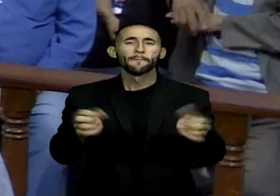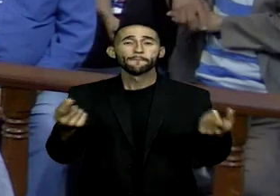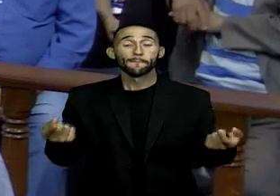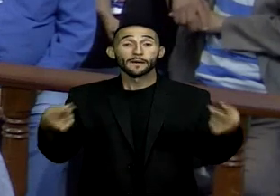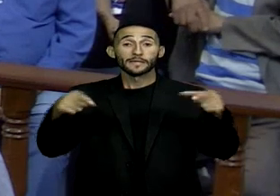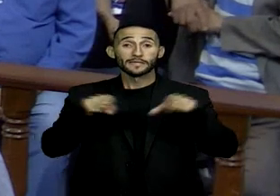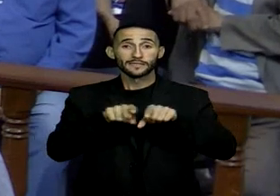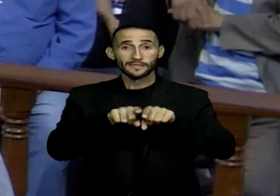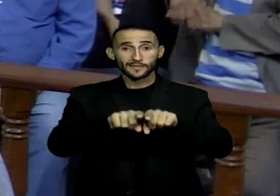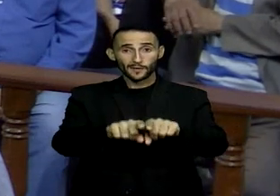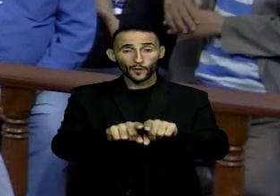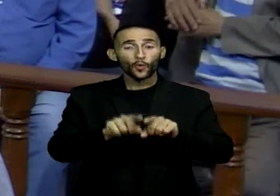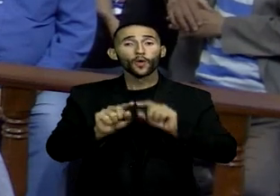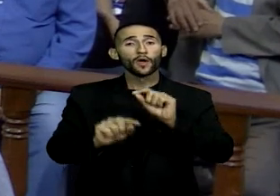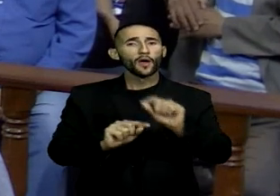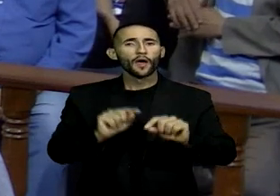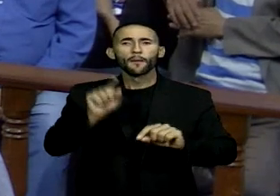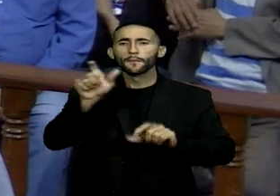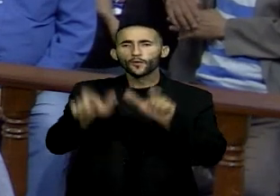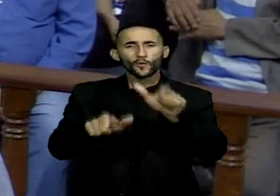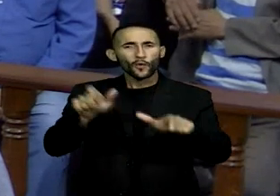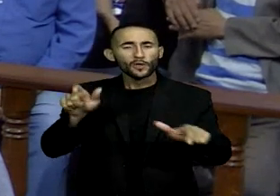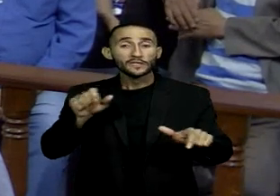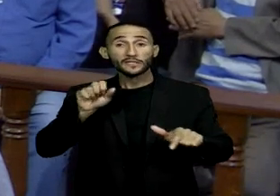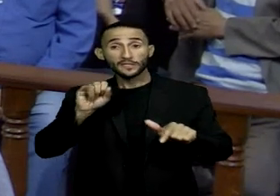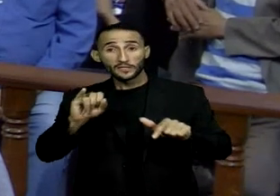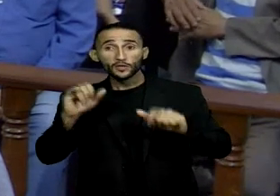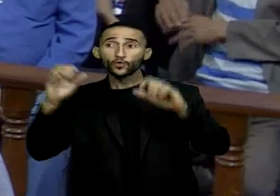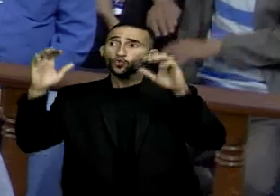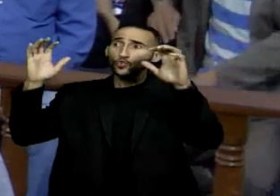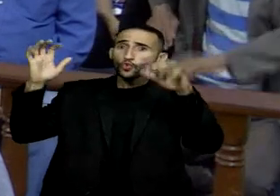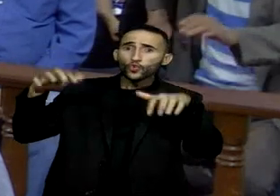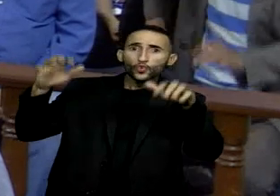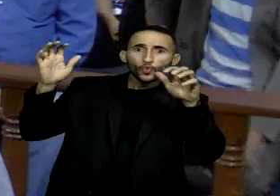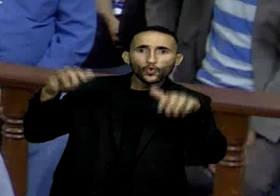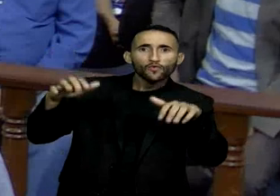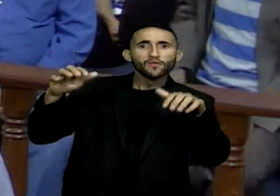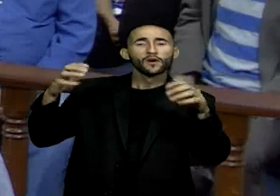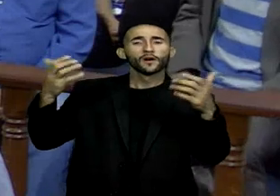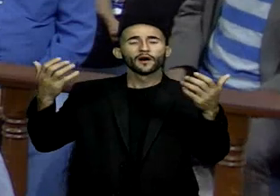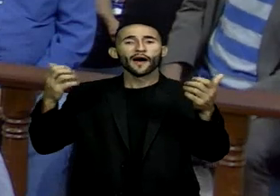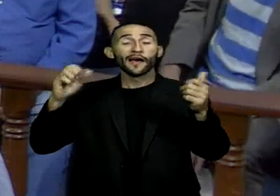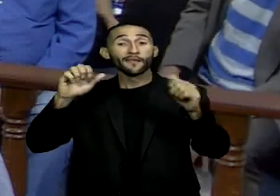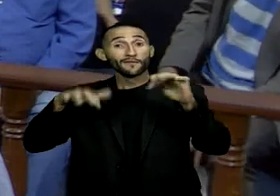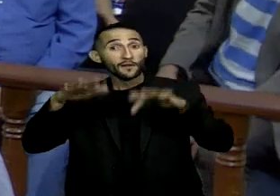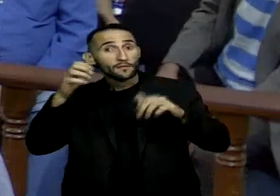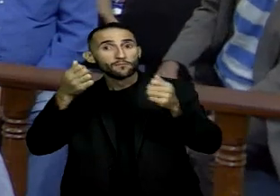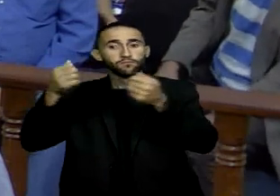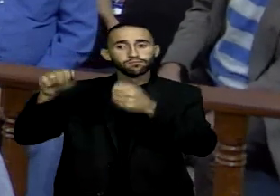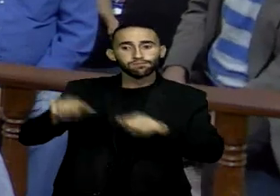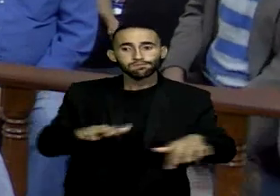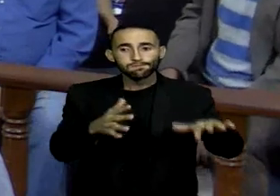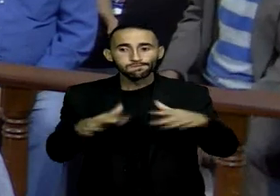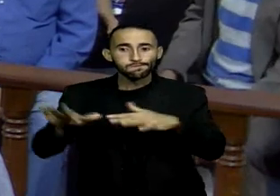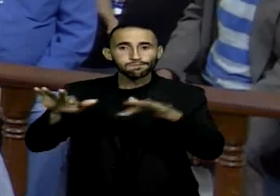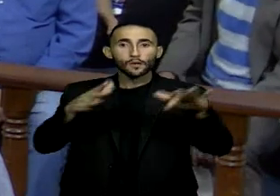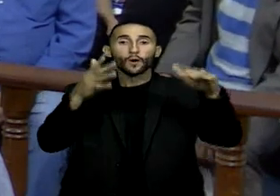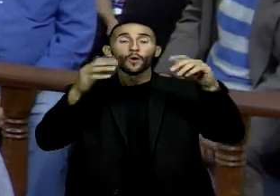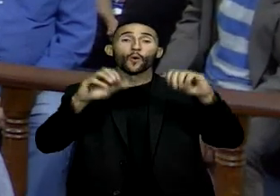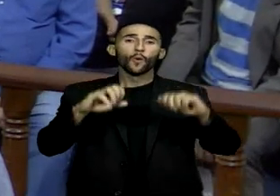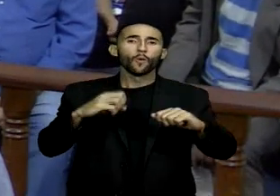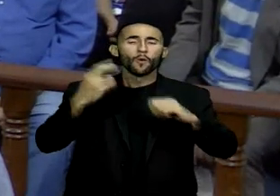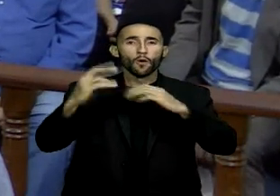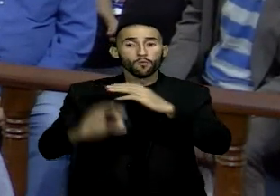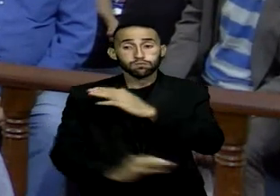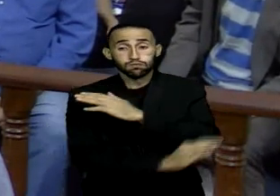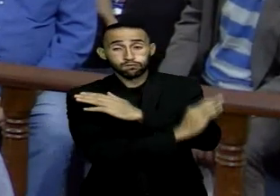Vocês são aqueles que, dia de chuva, muitas vezes numa tragédia, muitas vezes num dia de calor, muitas